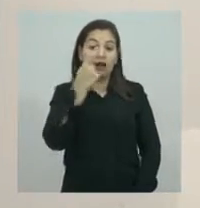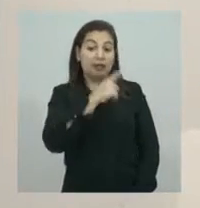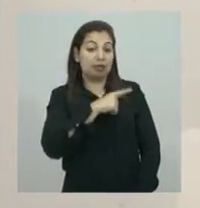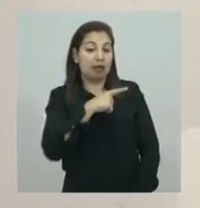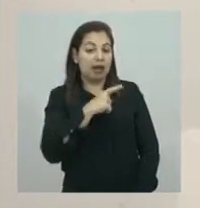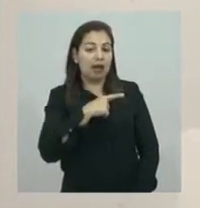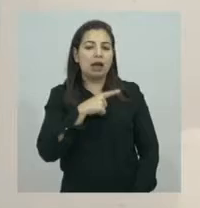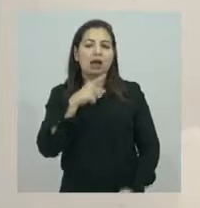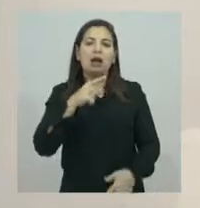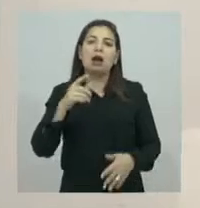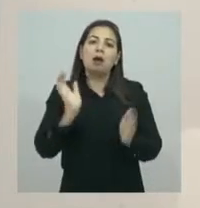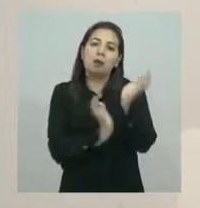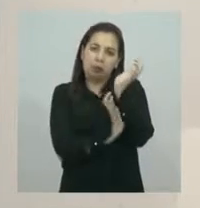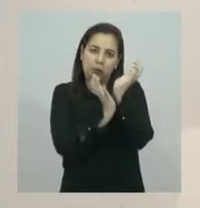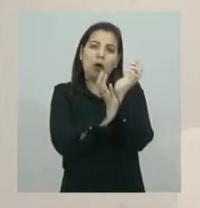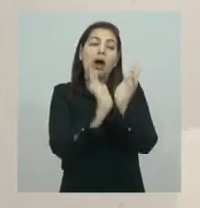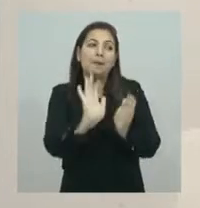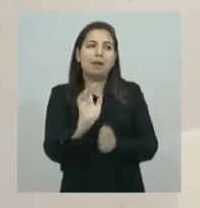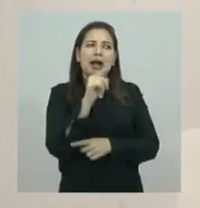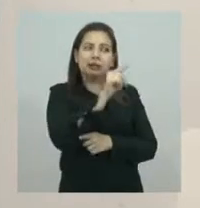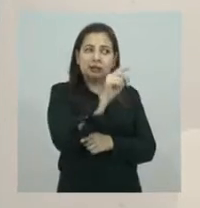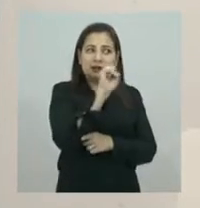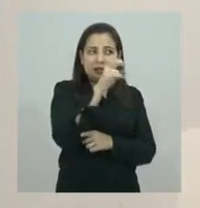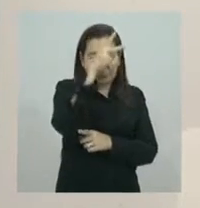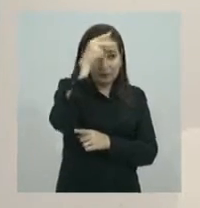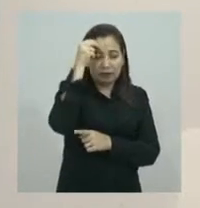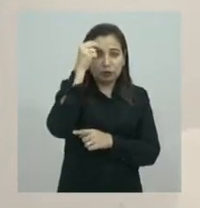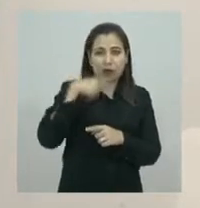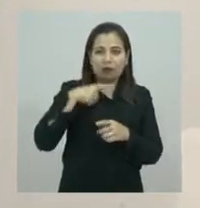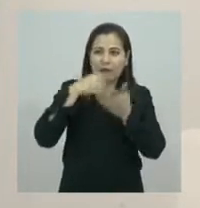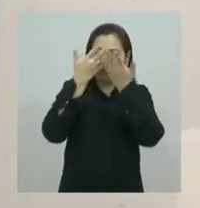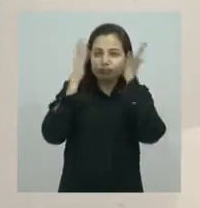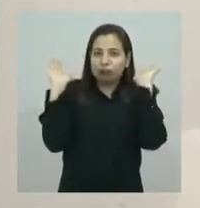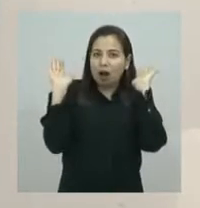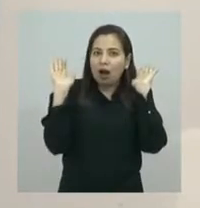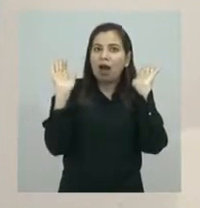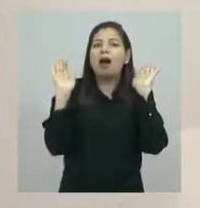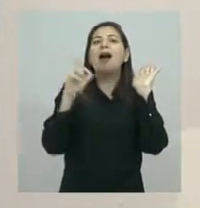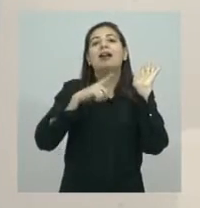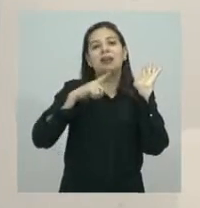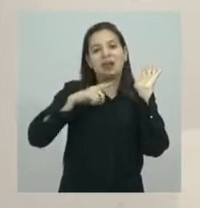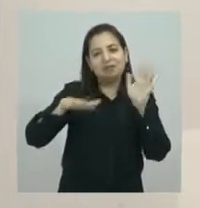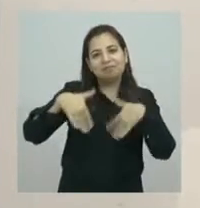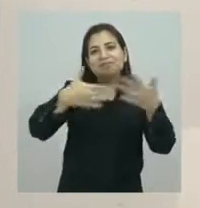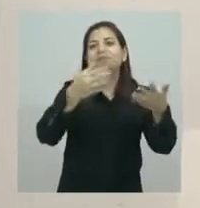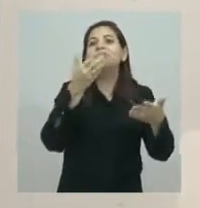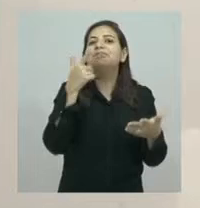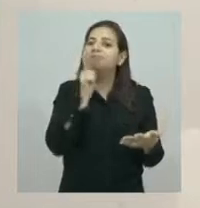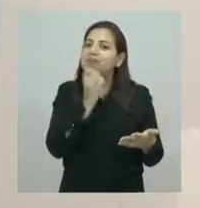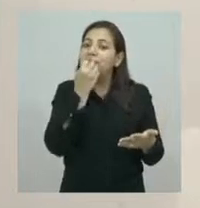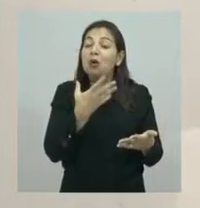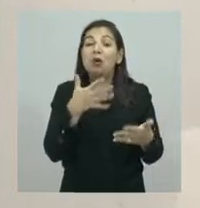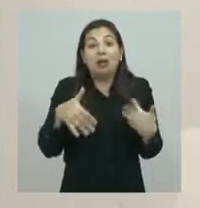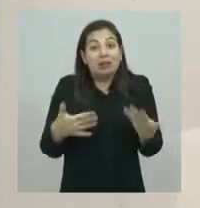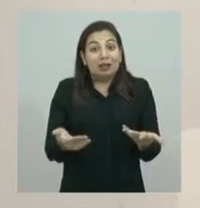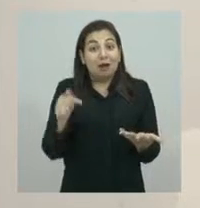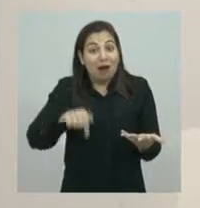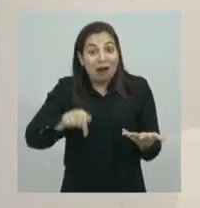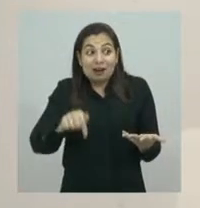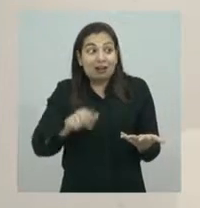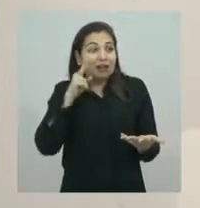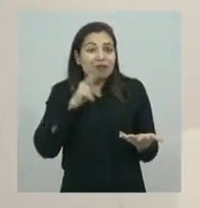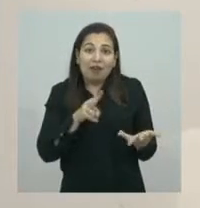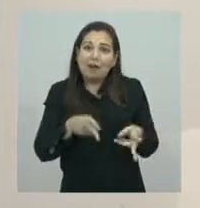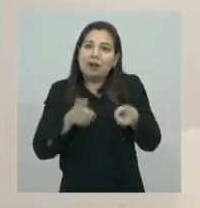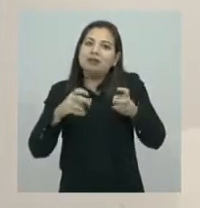aquela compreensão, não vai andar essas questões. Então, Fortaleza está de parabéns e a gente gostaria de dizer que o nosso prefeito Alberto